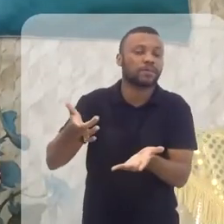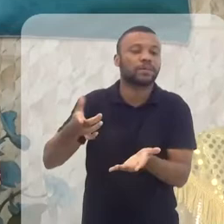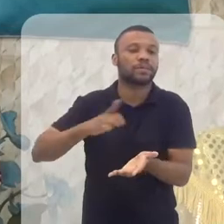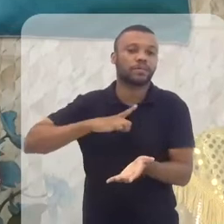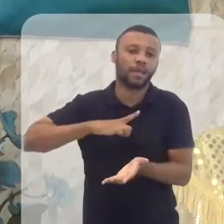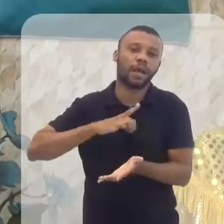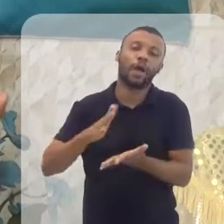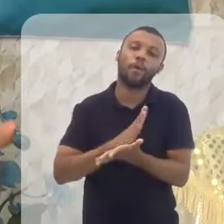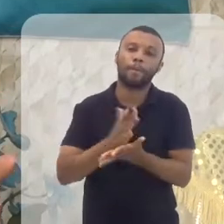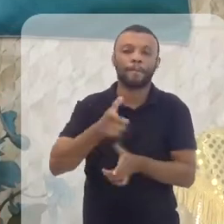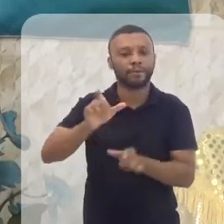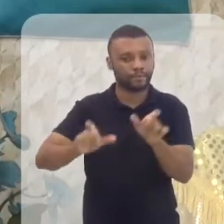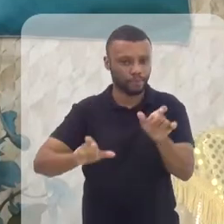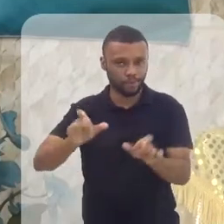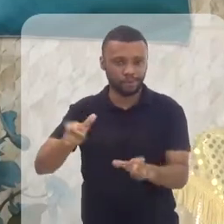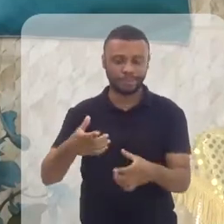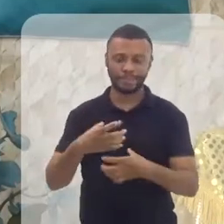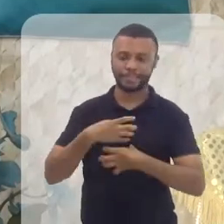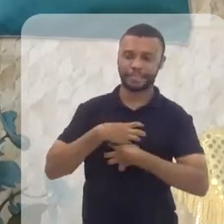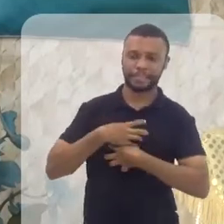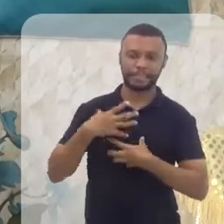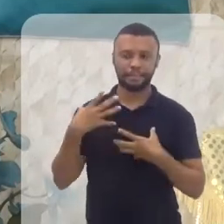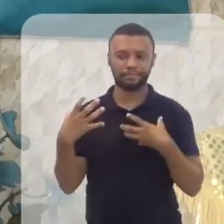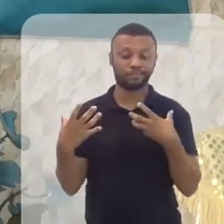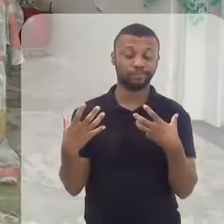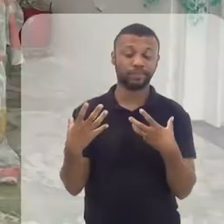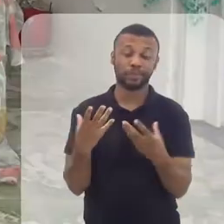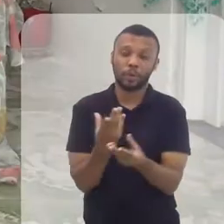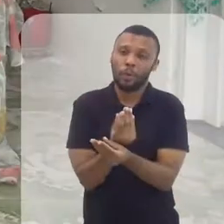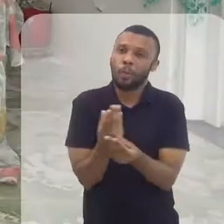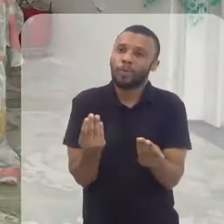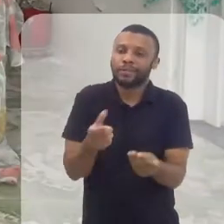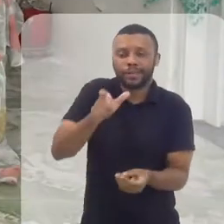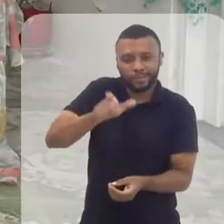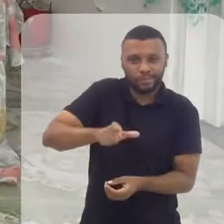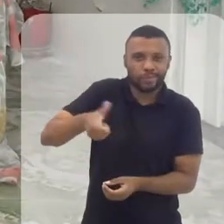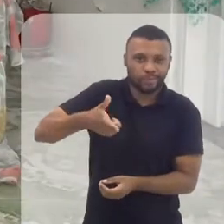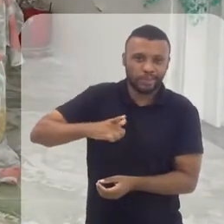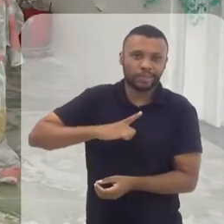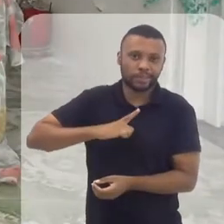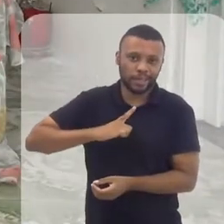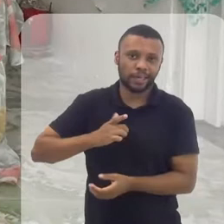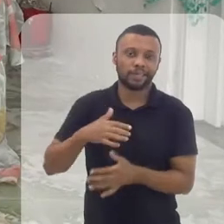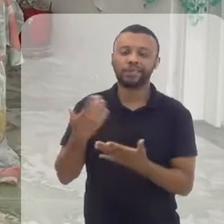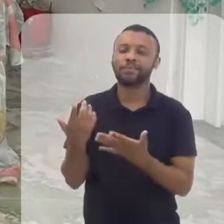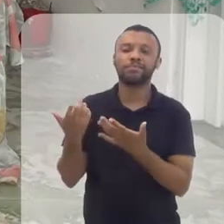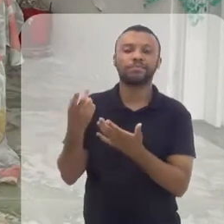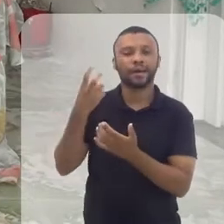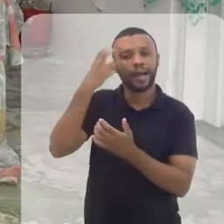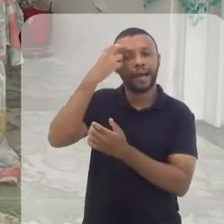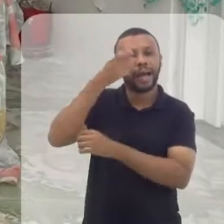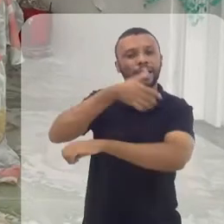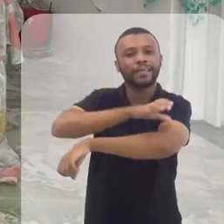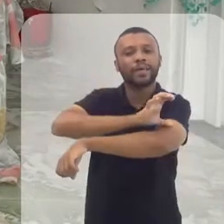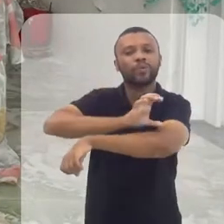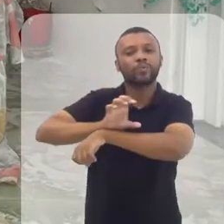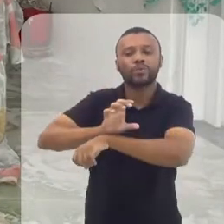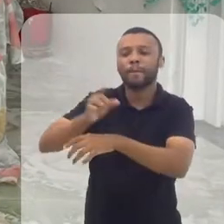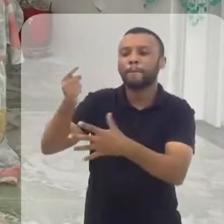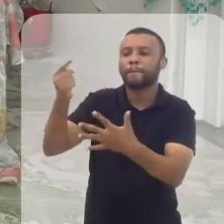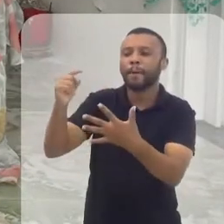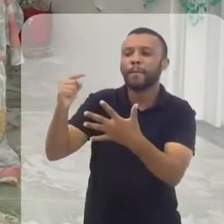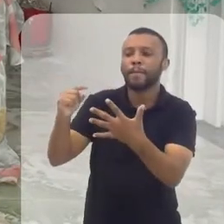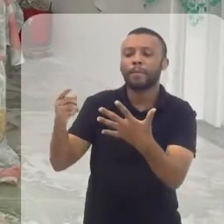esse preconceito que algumas pessoas têm, e não são poucas, são muitas. Então, falar dessa cultura